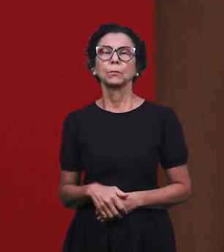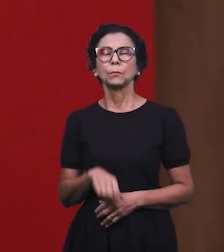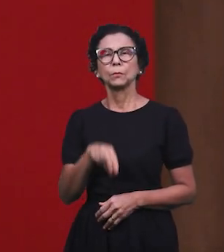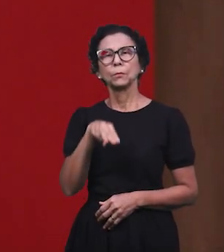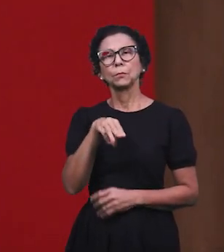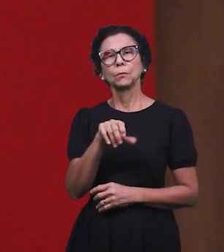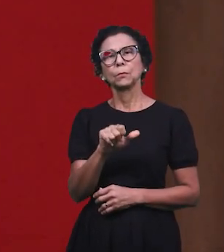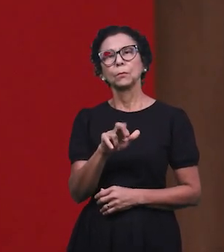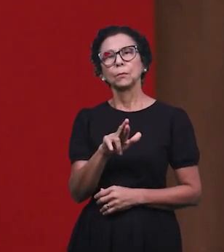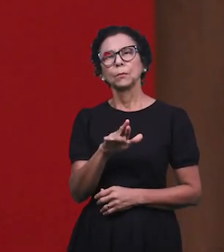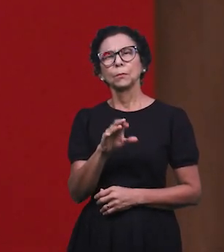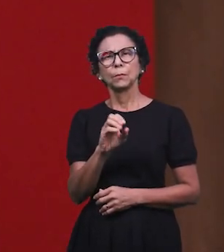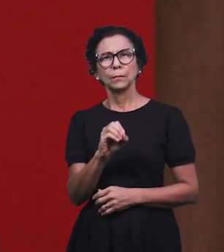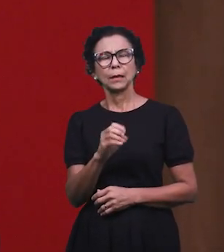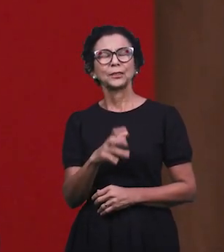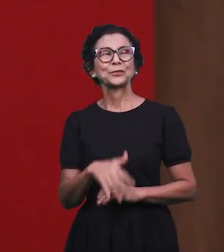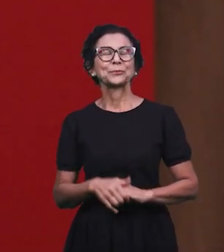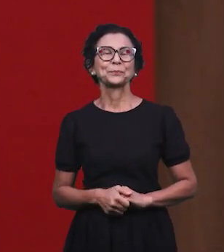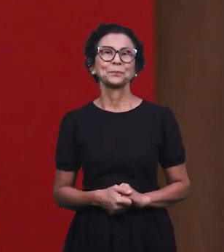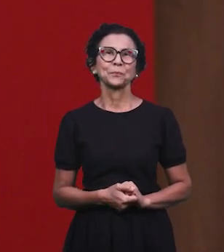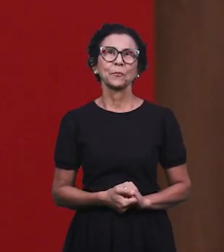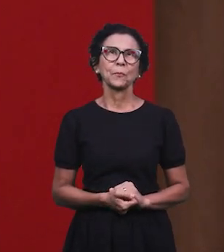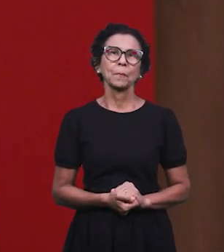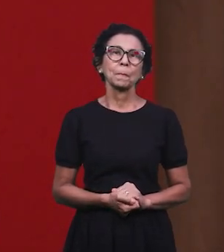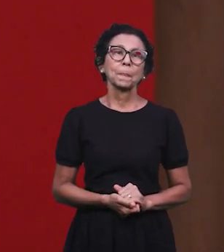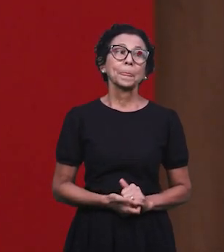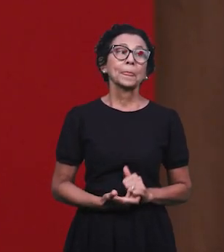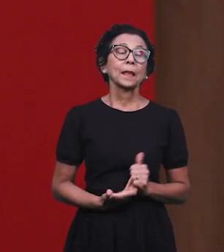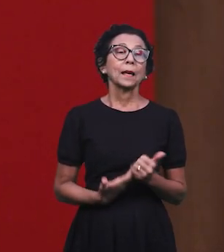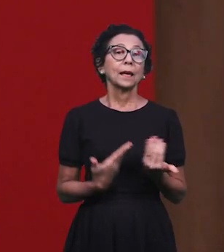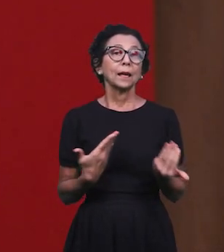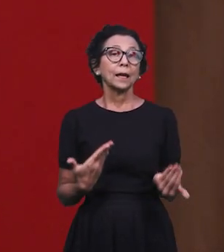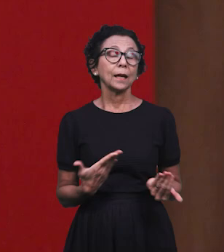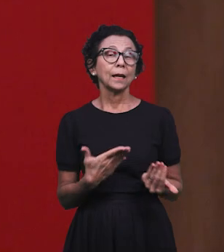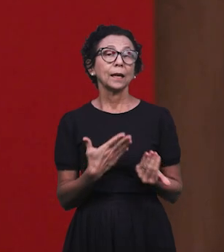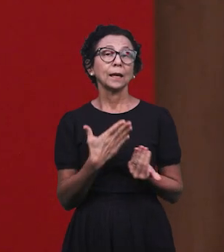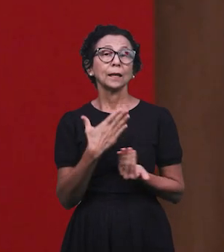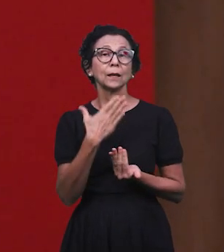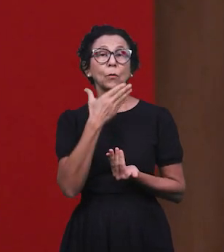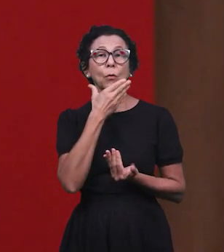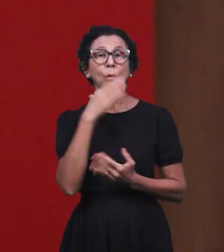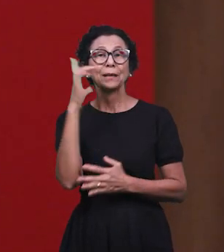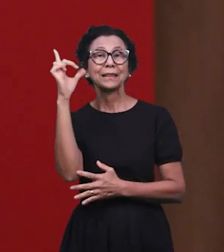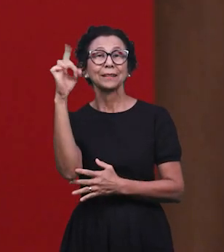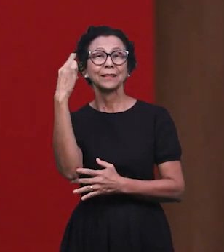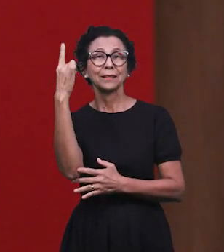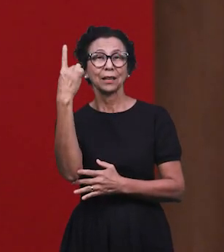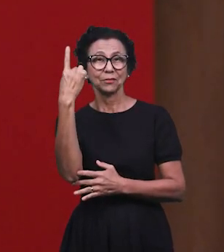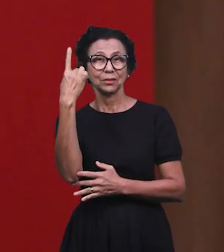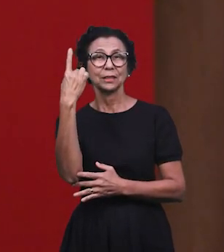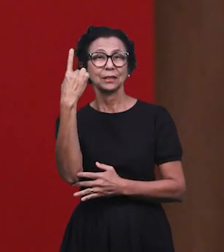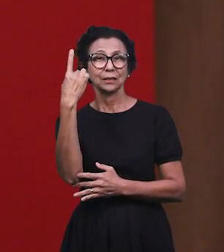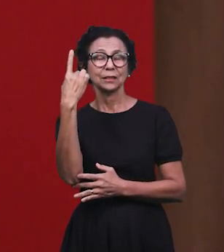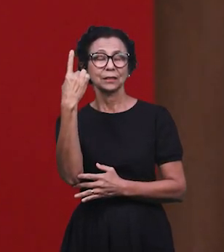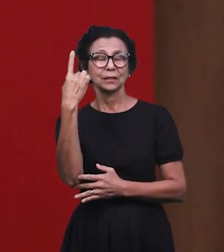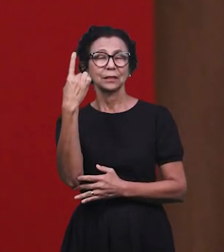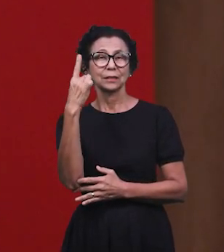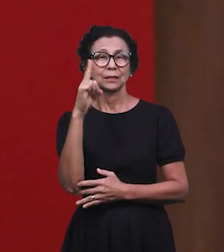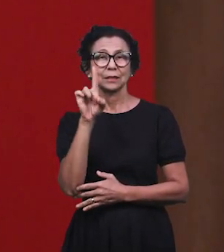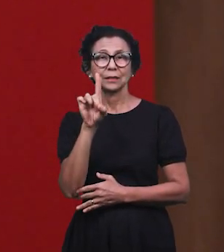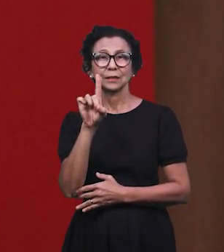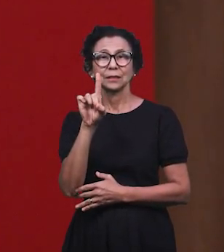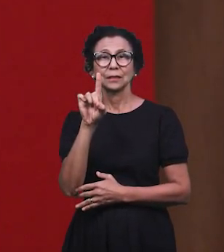respeito dessa parte. A Bíblia vai tratar de algumas guerras, né? E essas